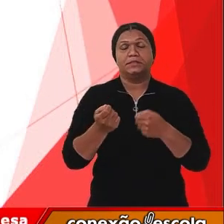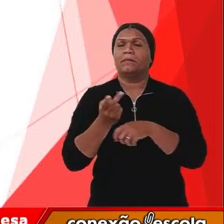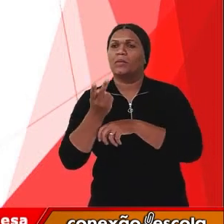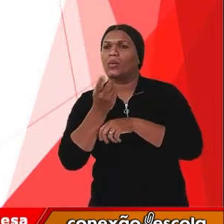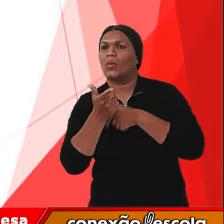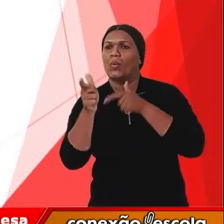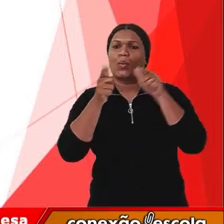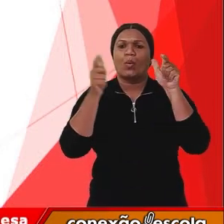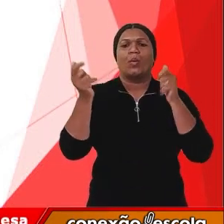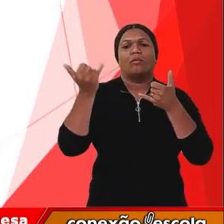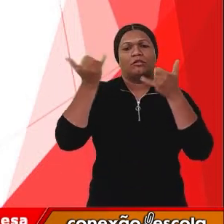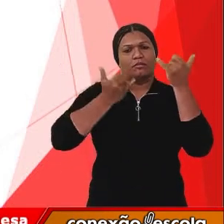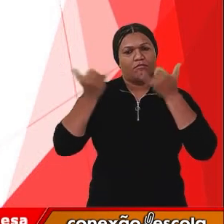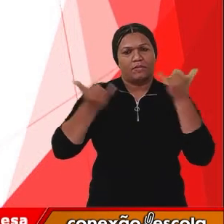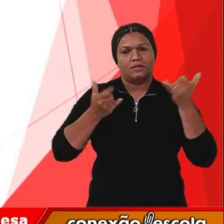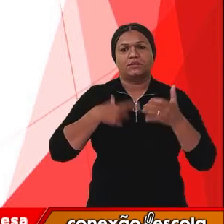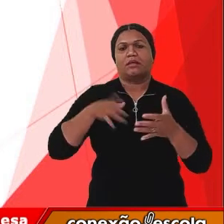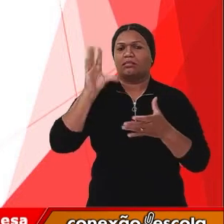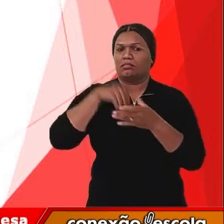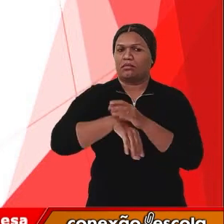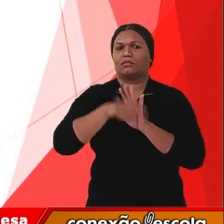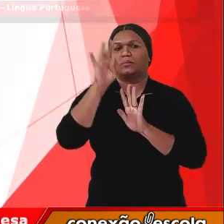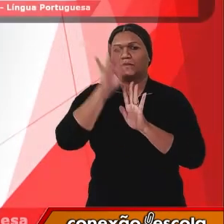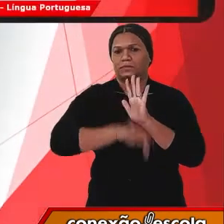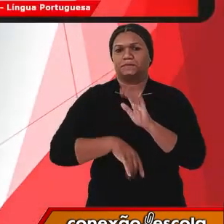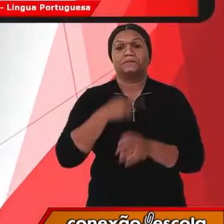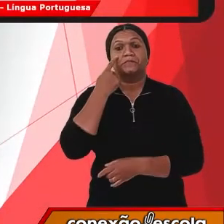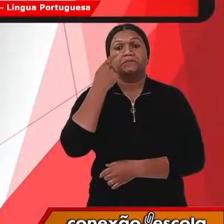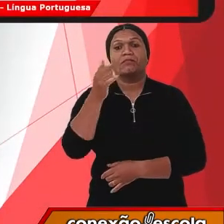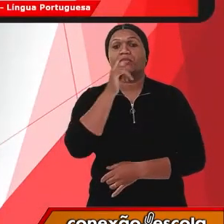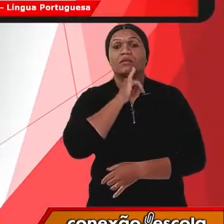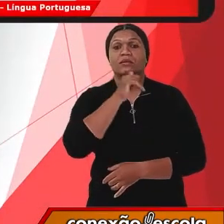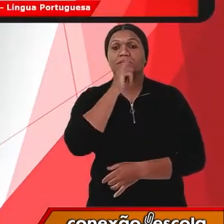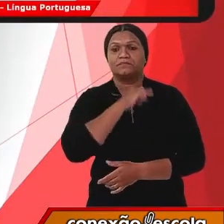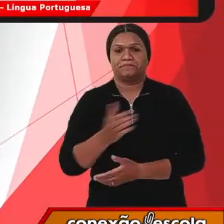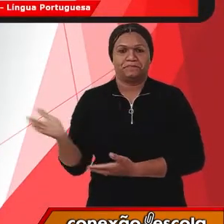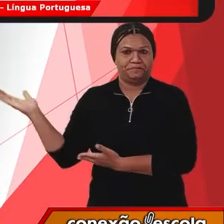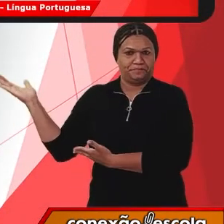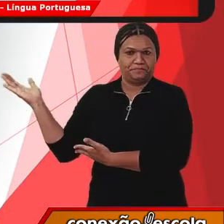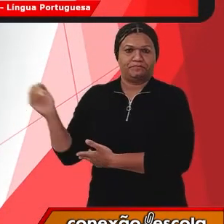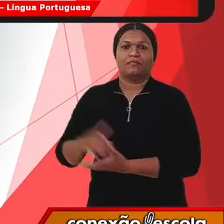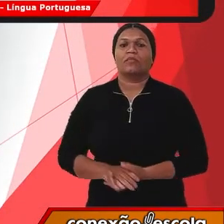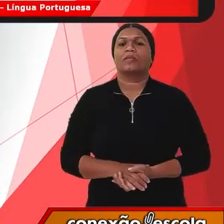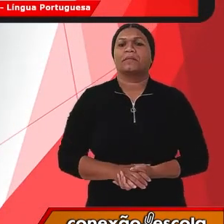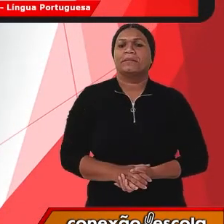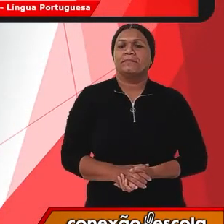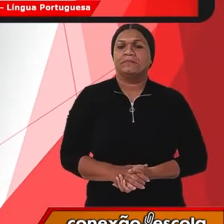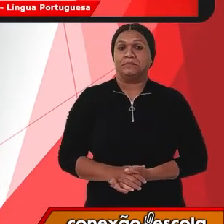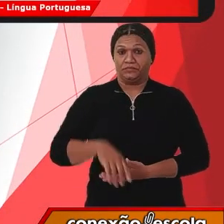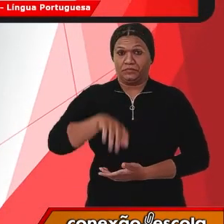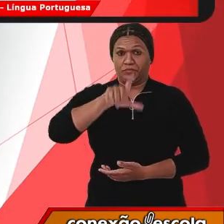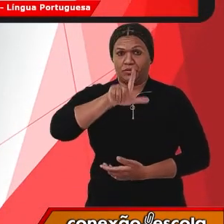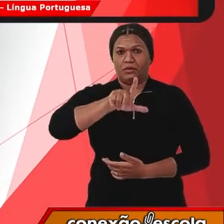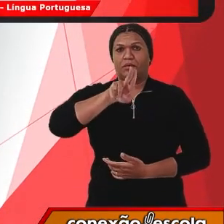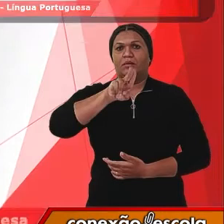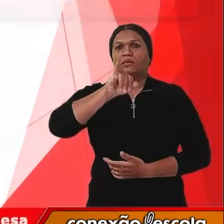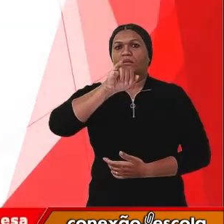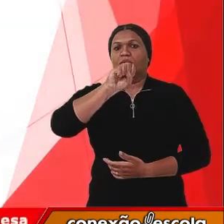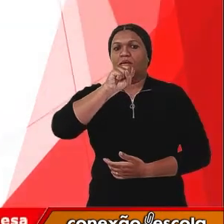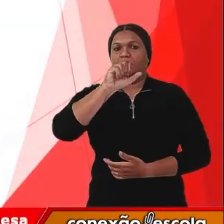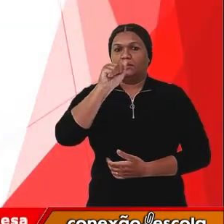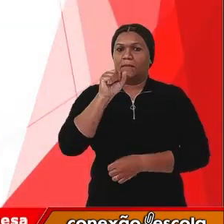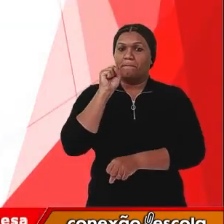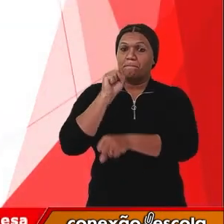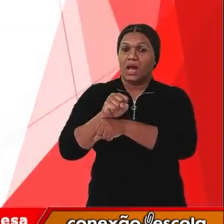portanto do que está registrado aí no texto olha um exemplo Luiza parou de